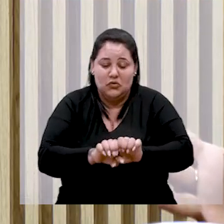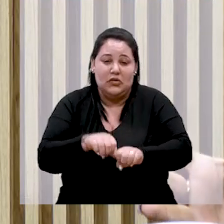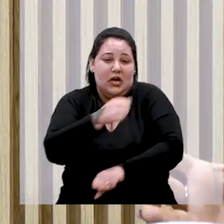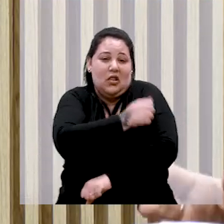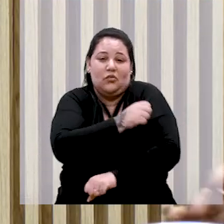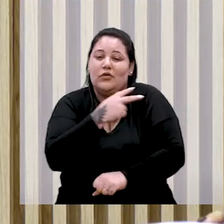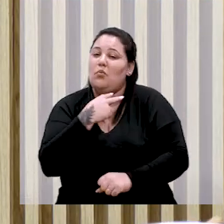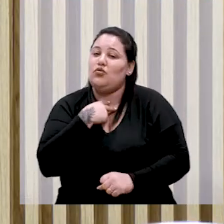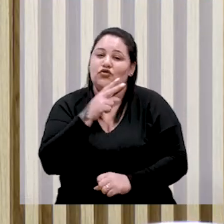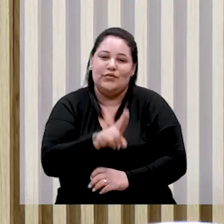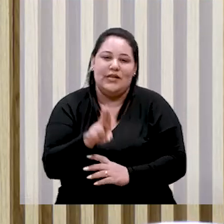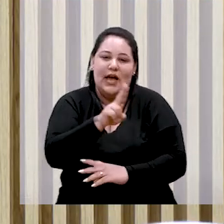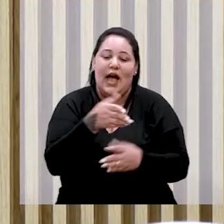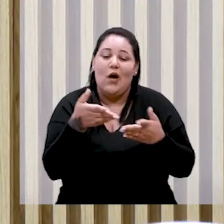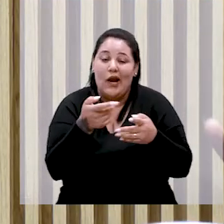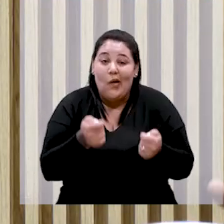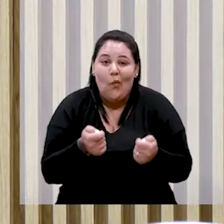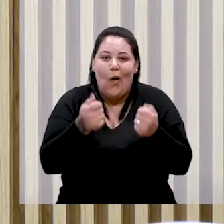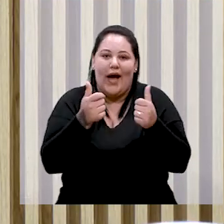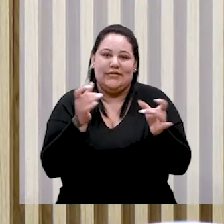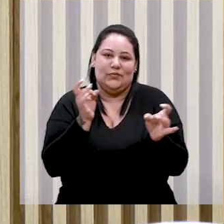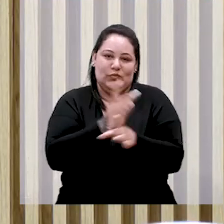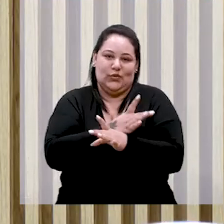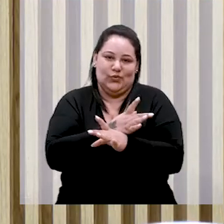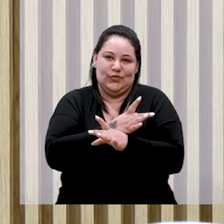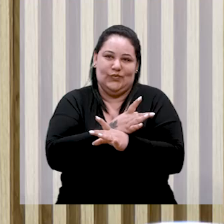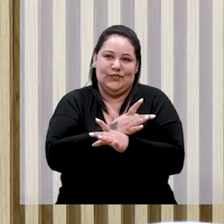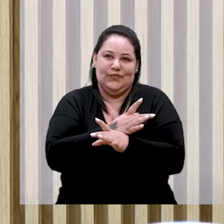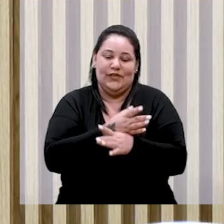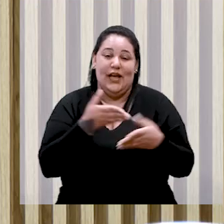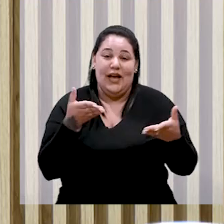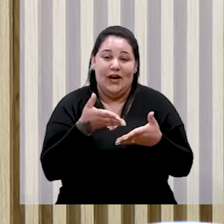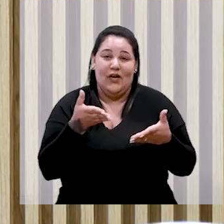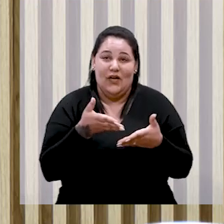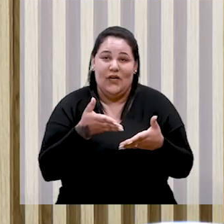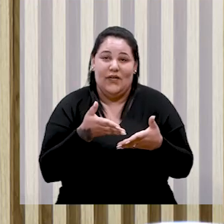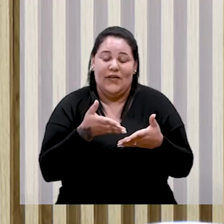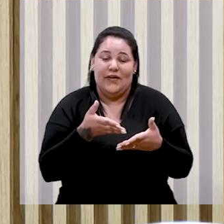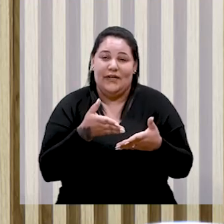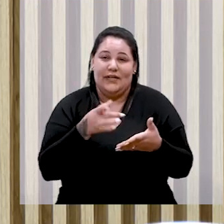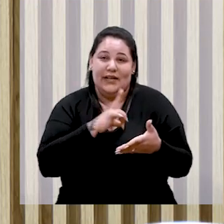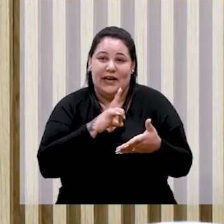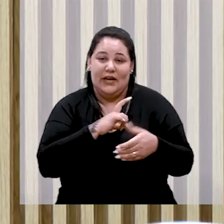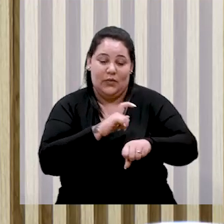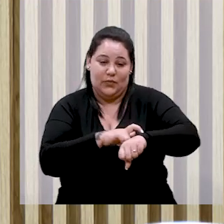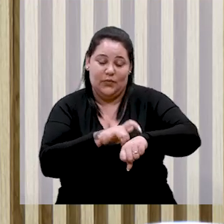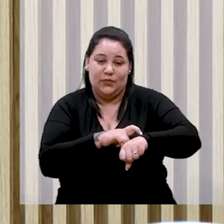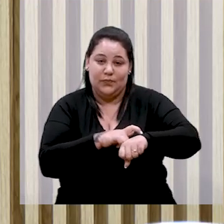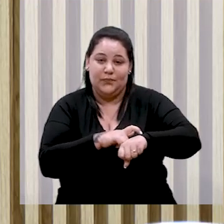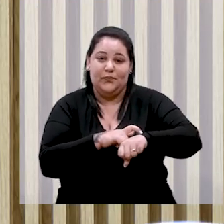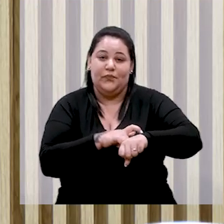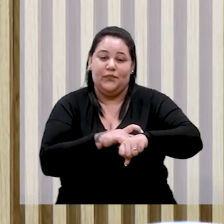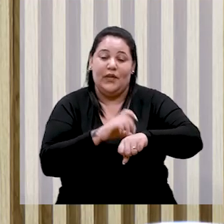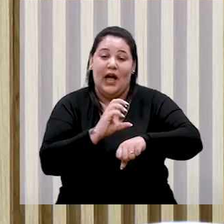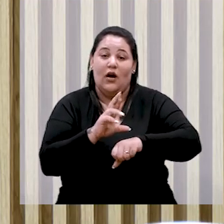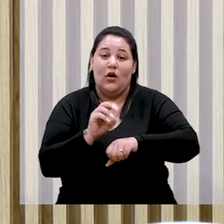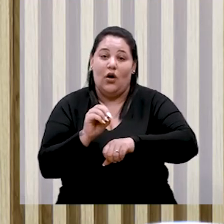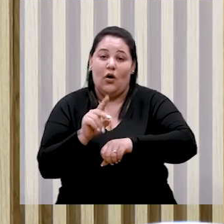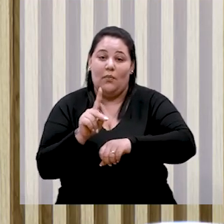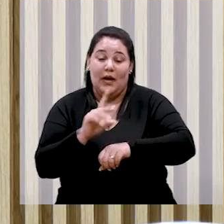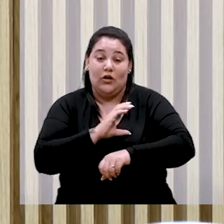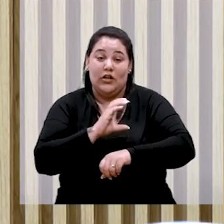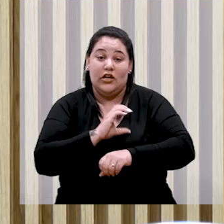podiam usar de jeito nenhum. Agora está quase pronto, né, a previsão da CROP, né, da Coordenadoria Regional de Obras do Estado